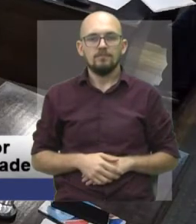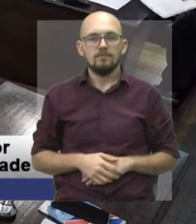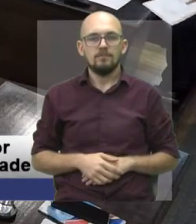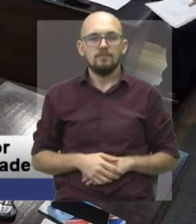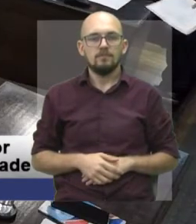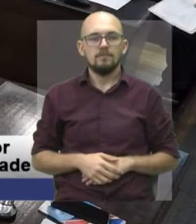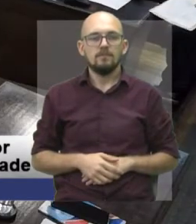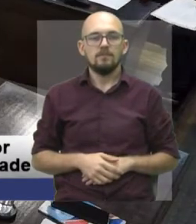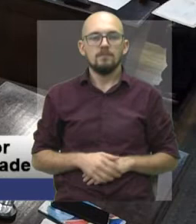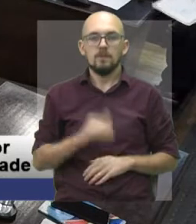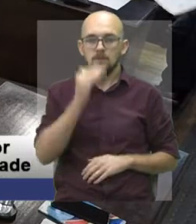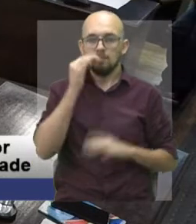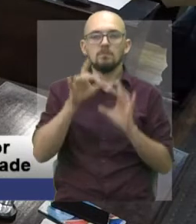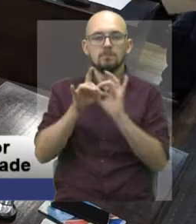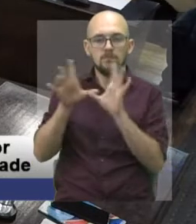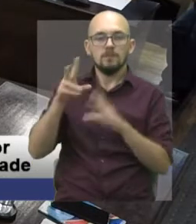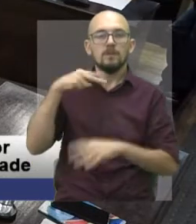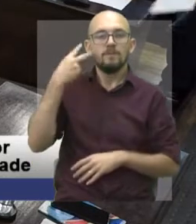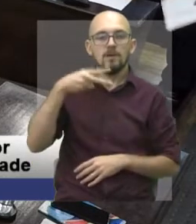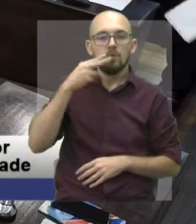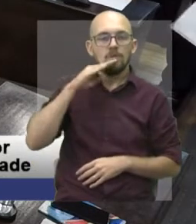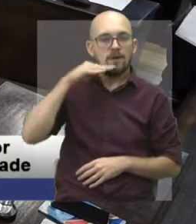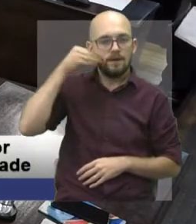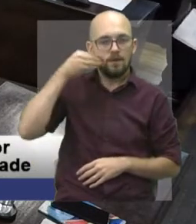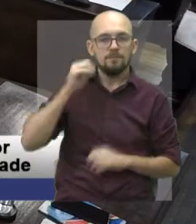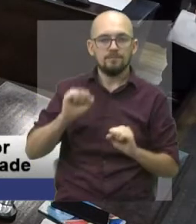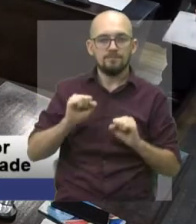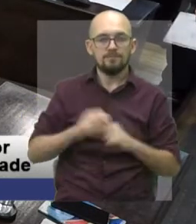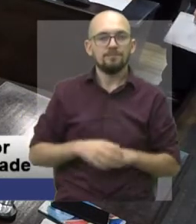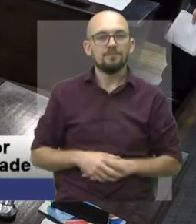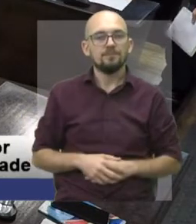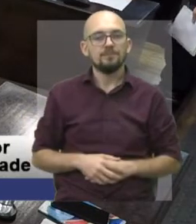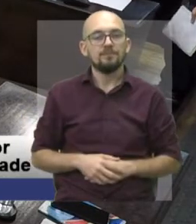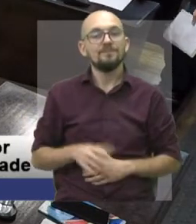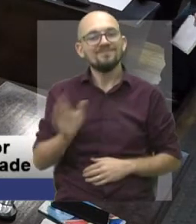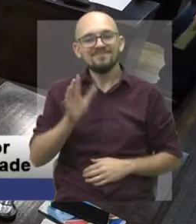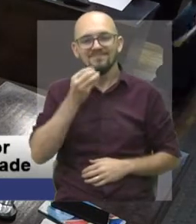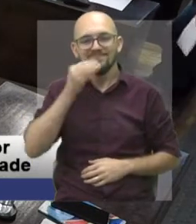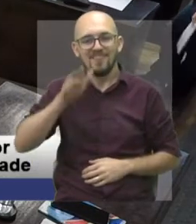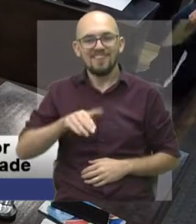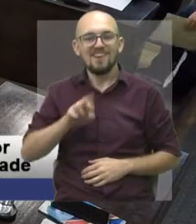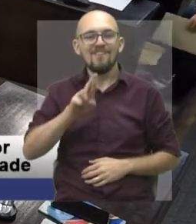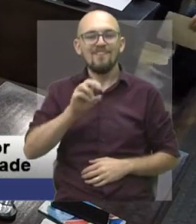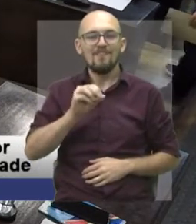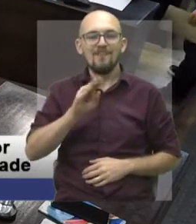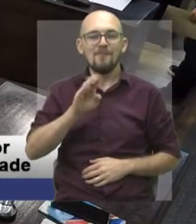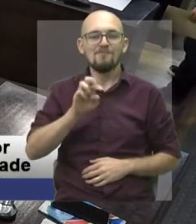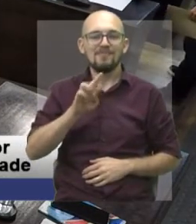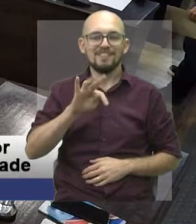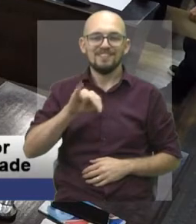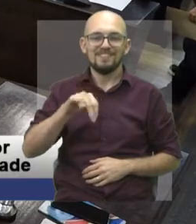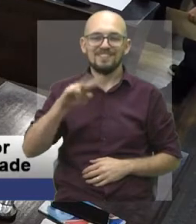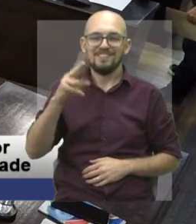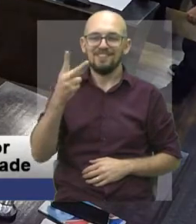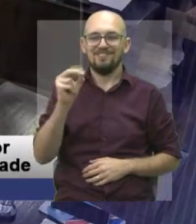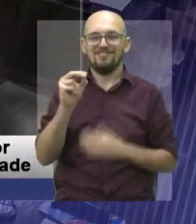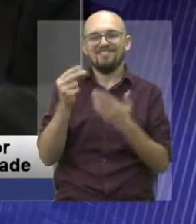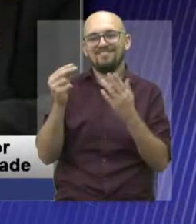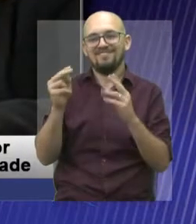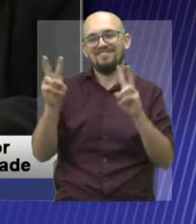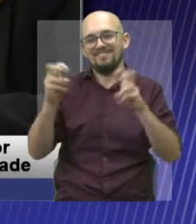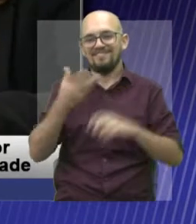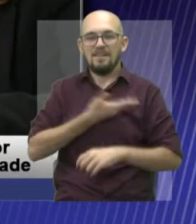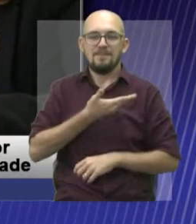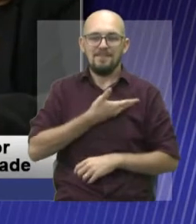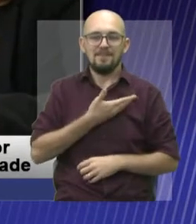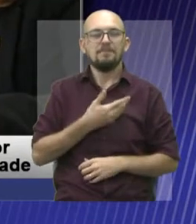Senhor. Com a palavra, a vereadora Cléo Forquim. Muito boa tarde, Robertinho, nosso amigo querido. Boa tarde. Parabéns pela